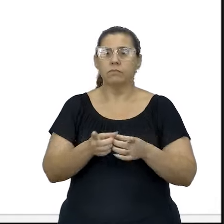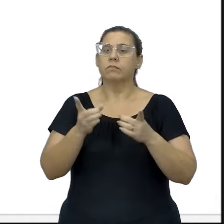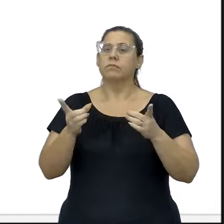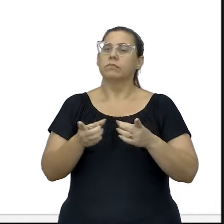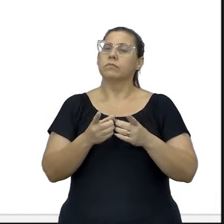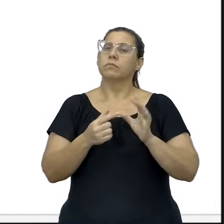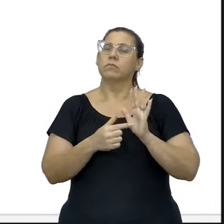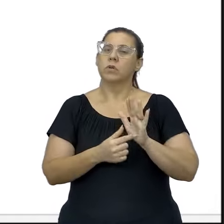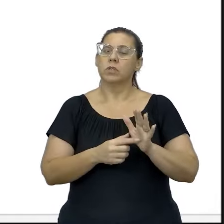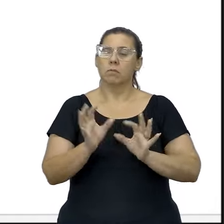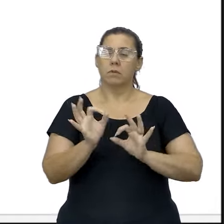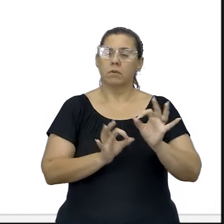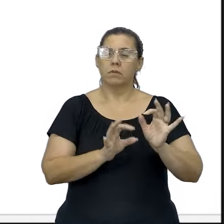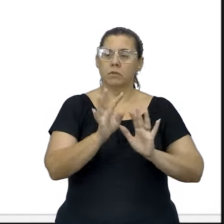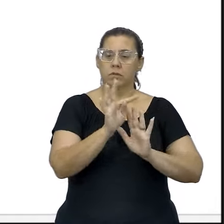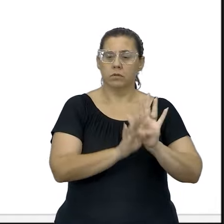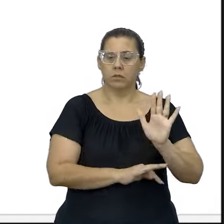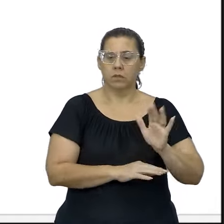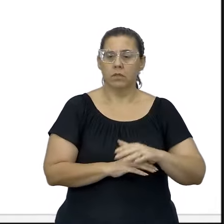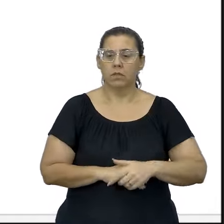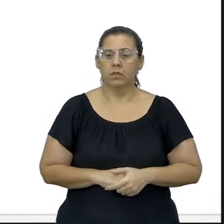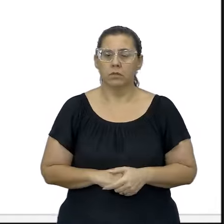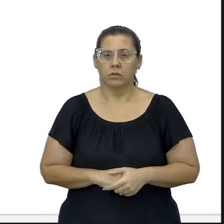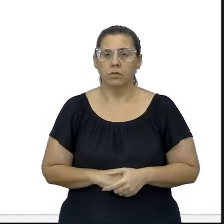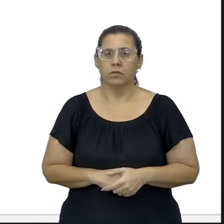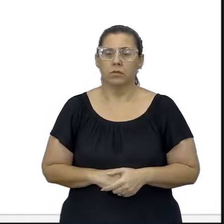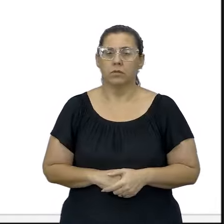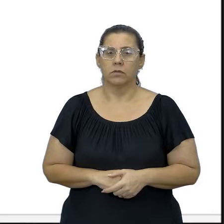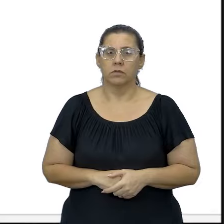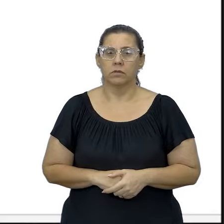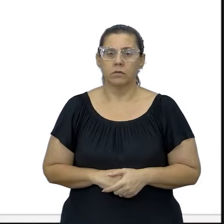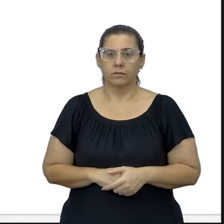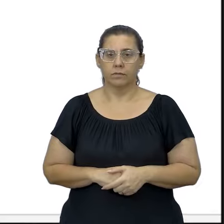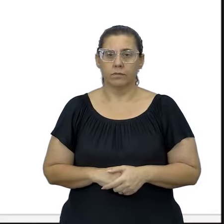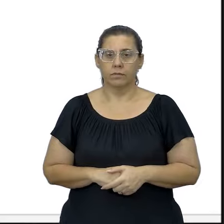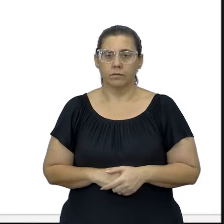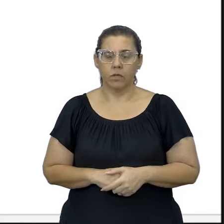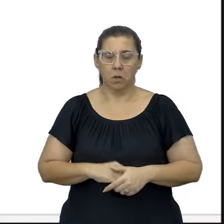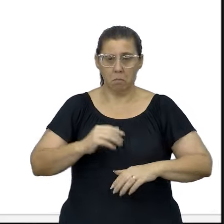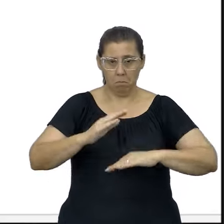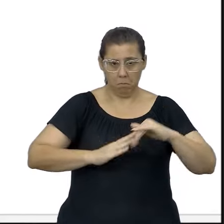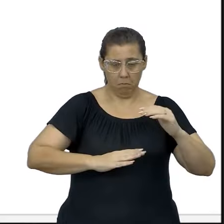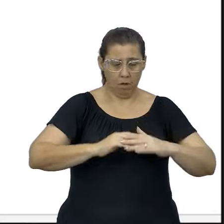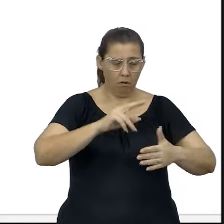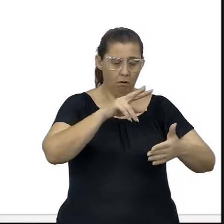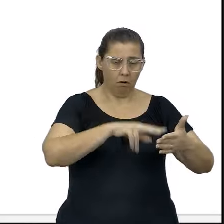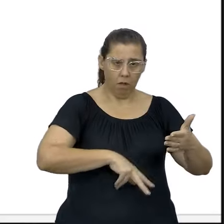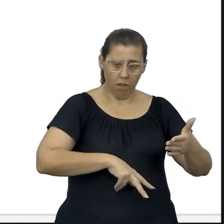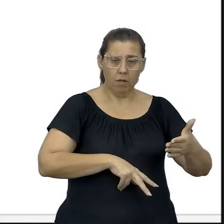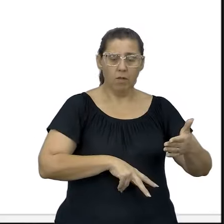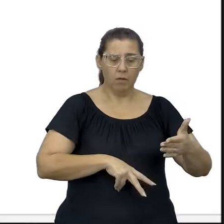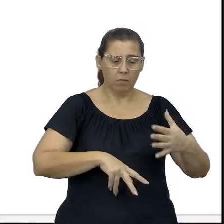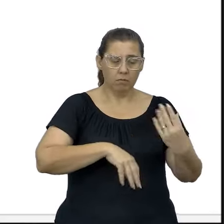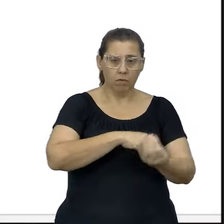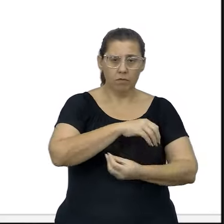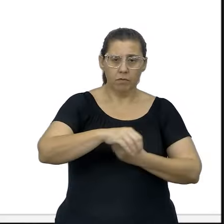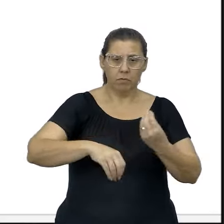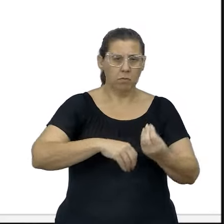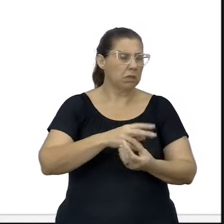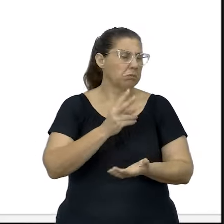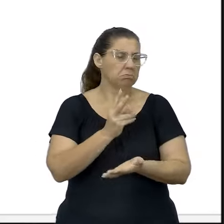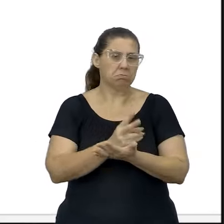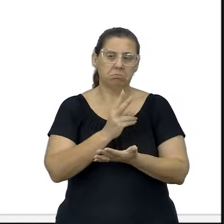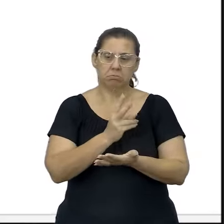traz a produção de textos, ela coloca a produção de texto em jogo. Né? São práticas de leitura e escrita que são envolvidas o